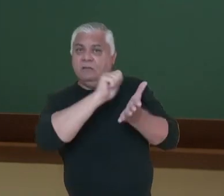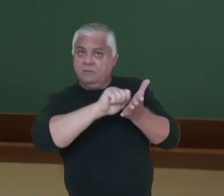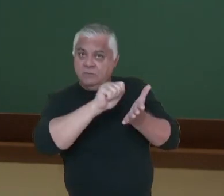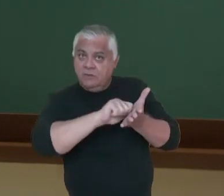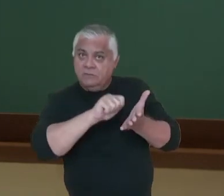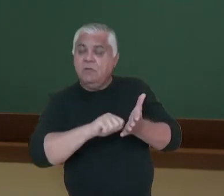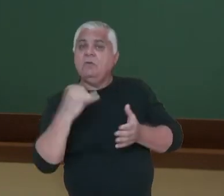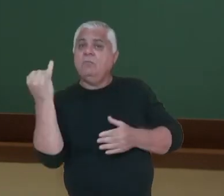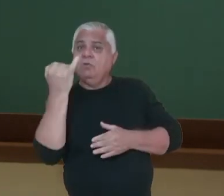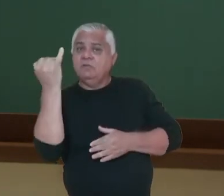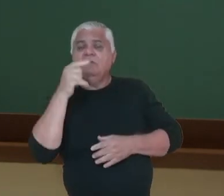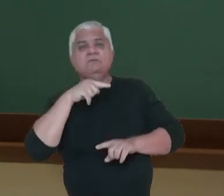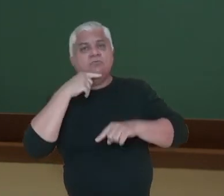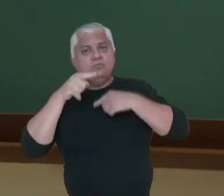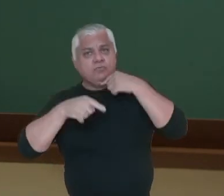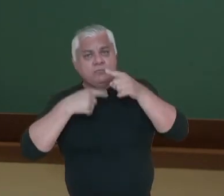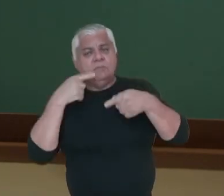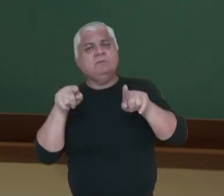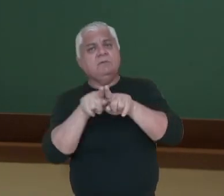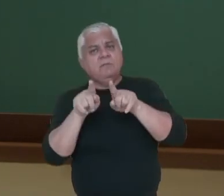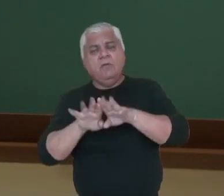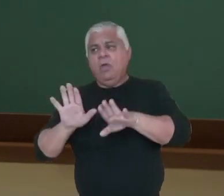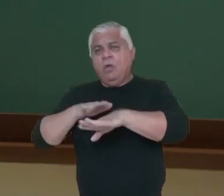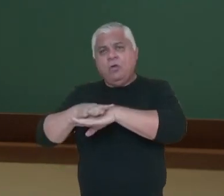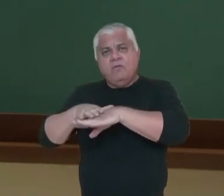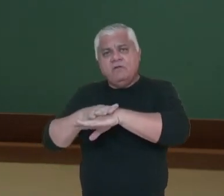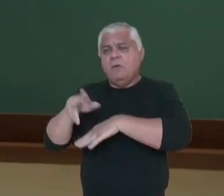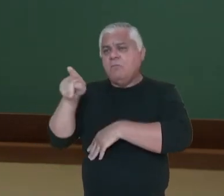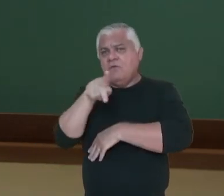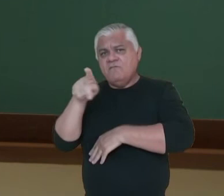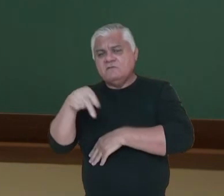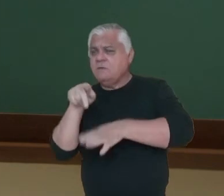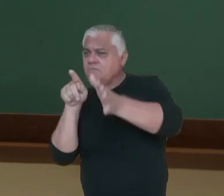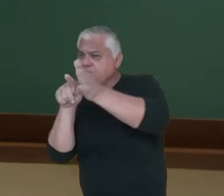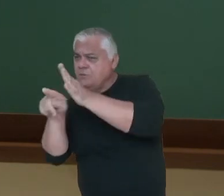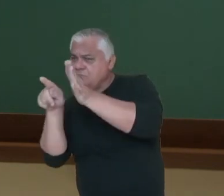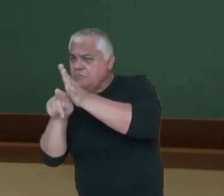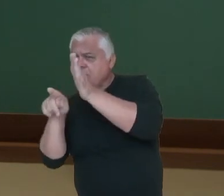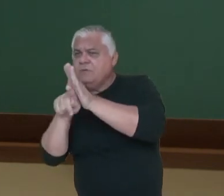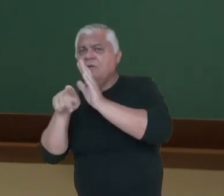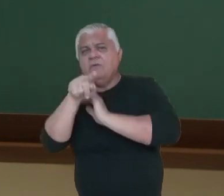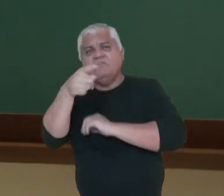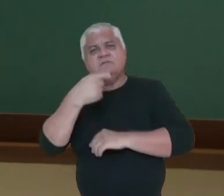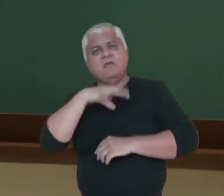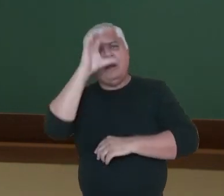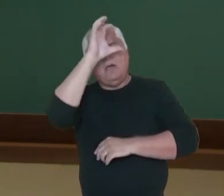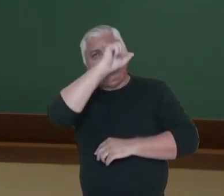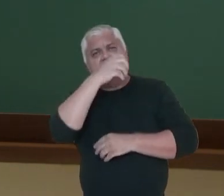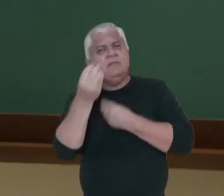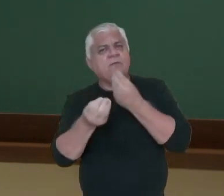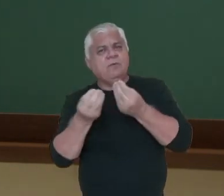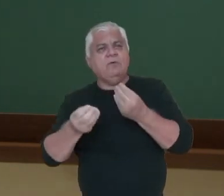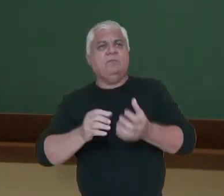e posteriormente também conversar com os professores sobre o que vocês tiveram acerca dessas